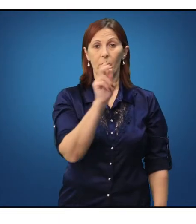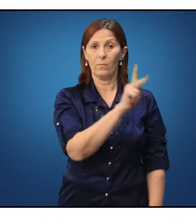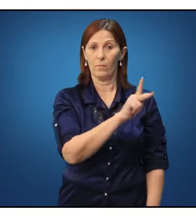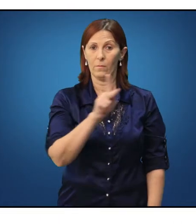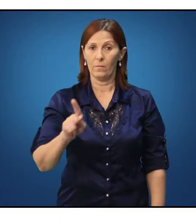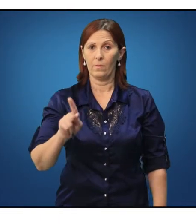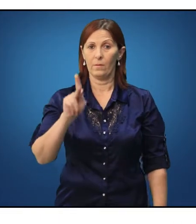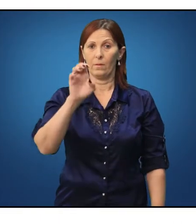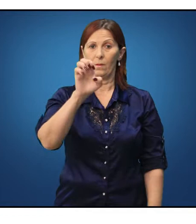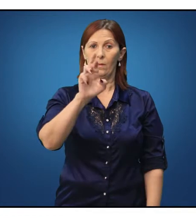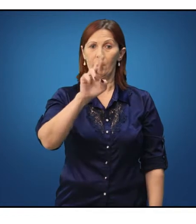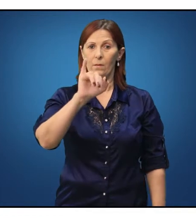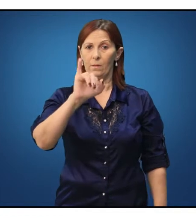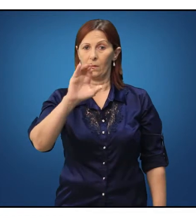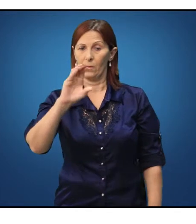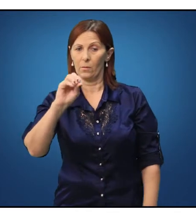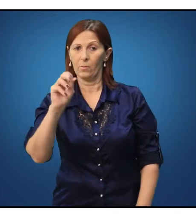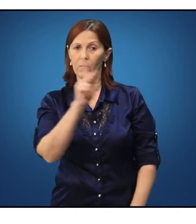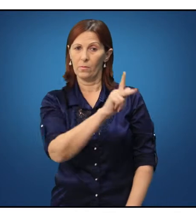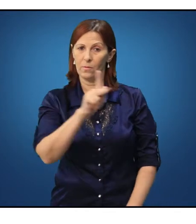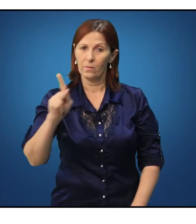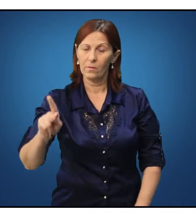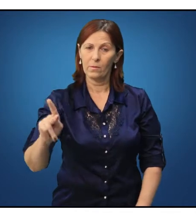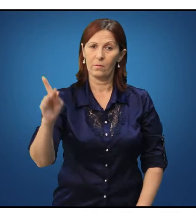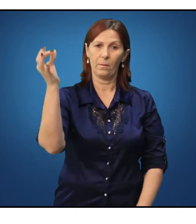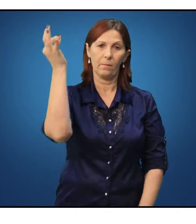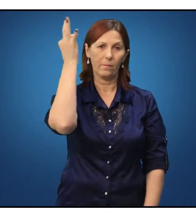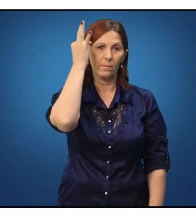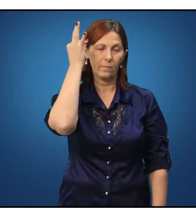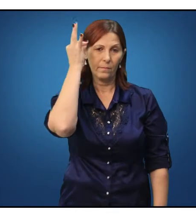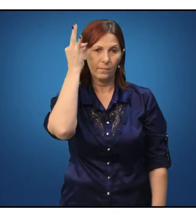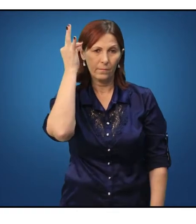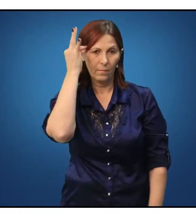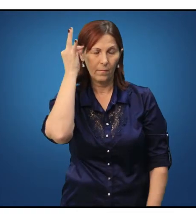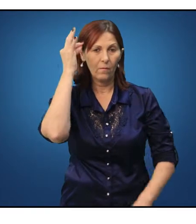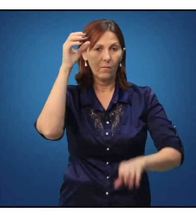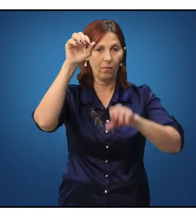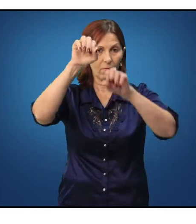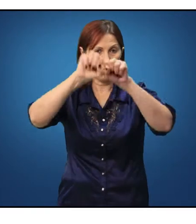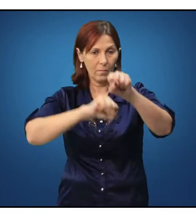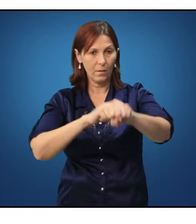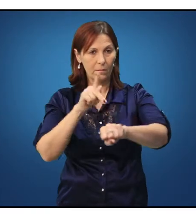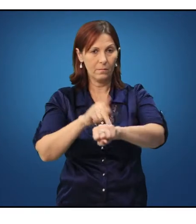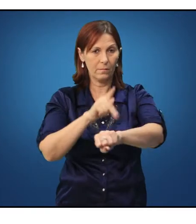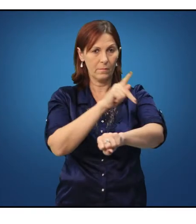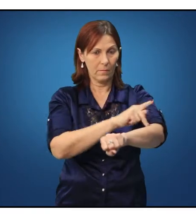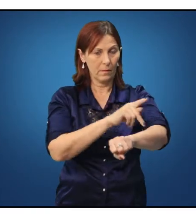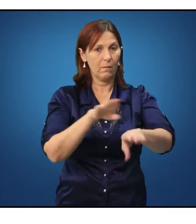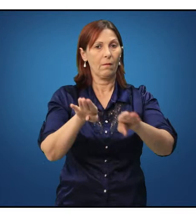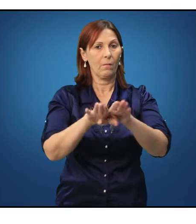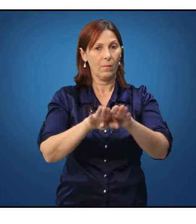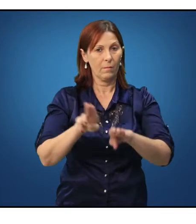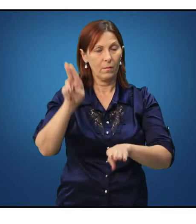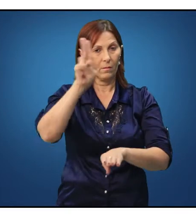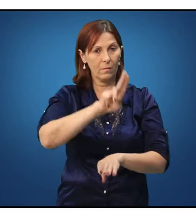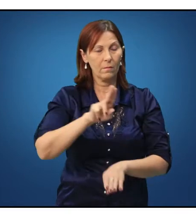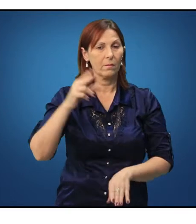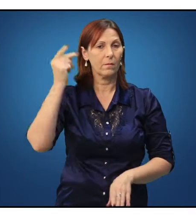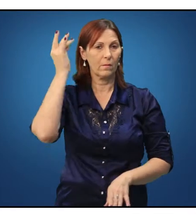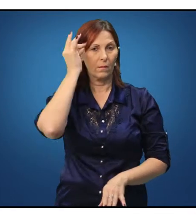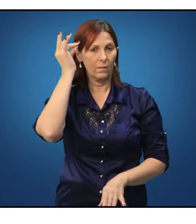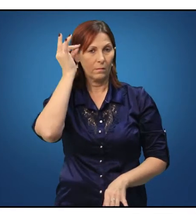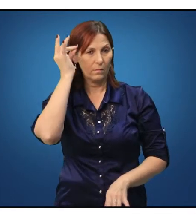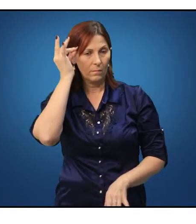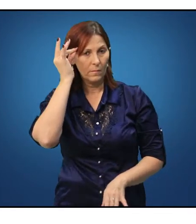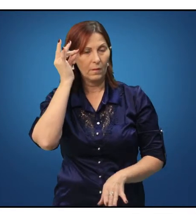Me chamo Érico Ribas Machado, sou professor da Universidade Estadual de Ponta Grossa, formado em pedagogia pela mesma universidade, mestre em educação